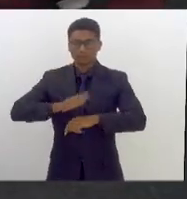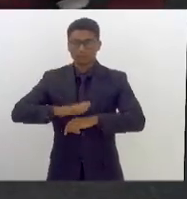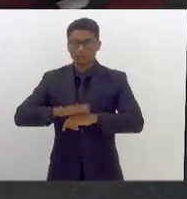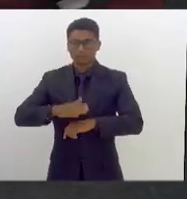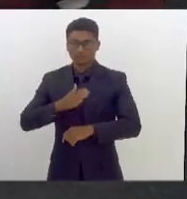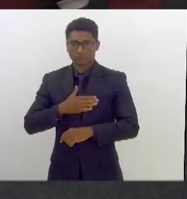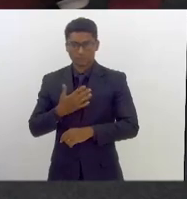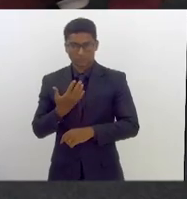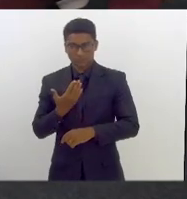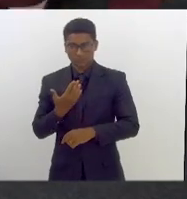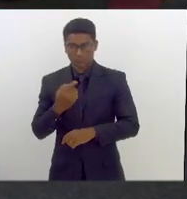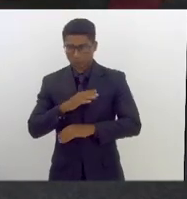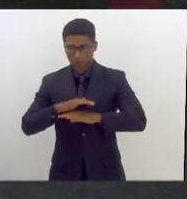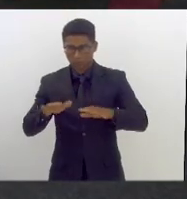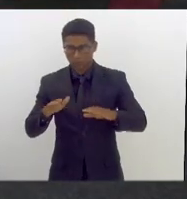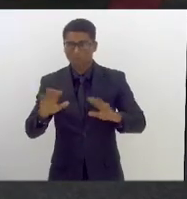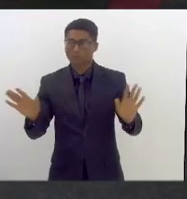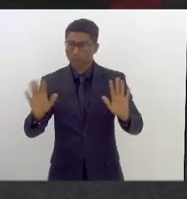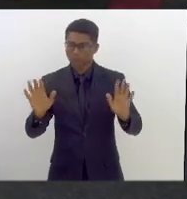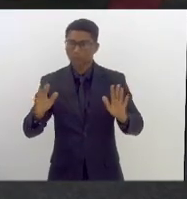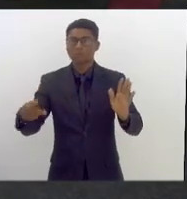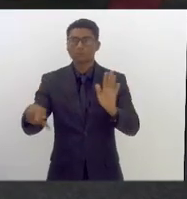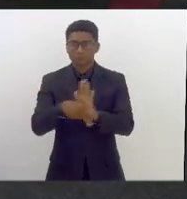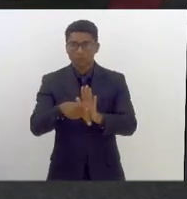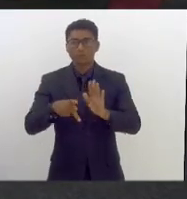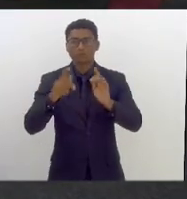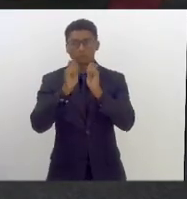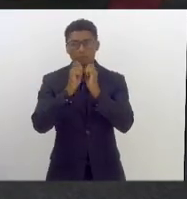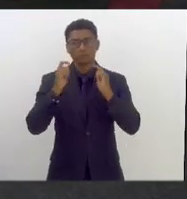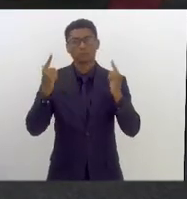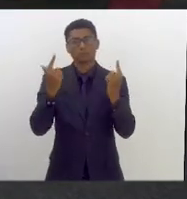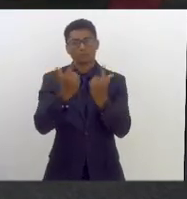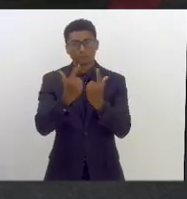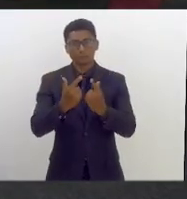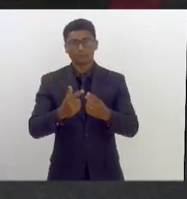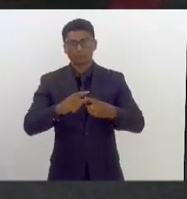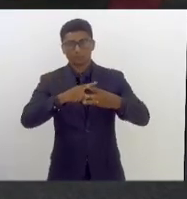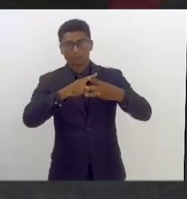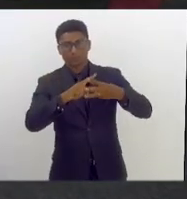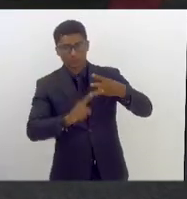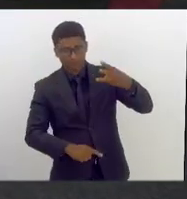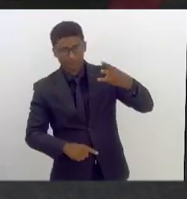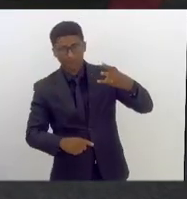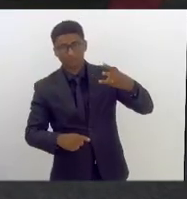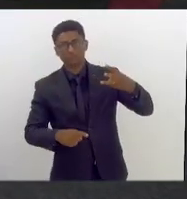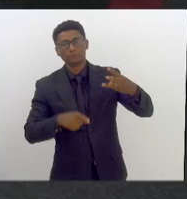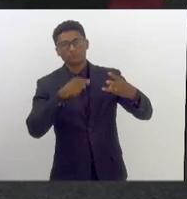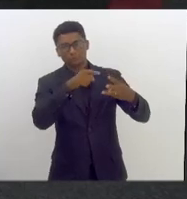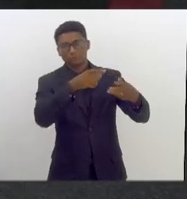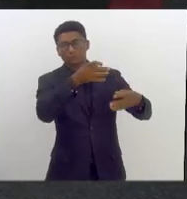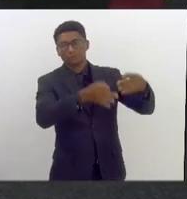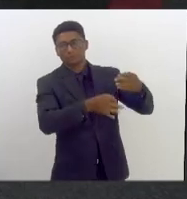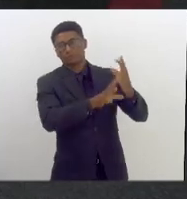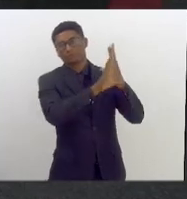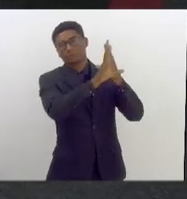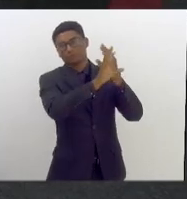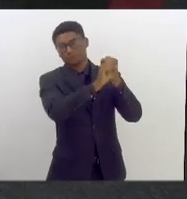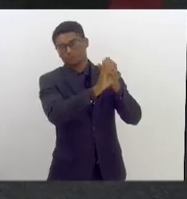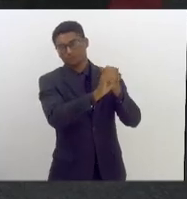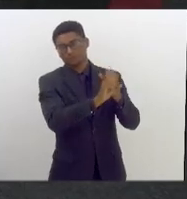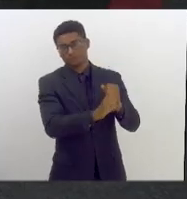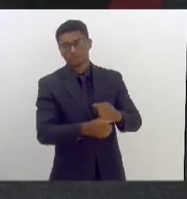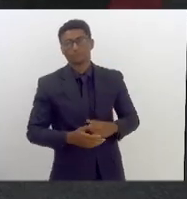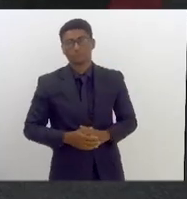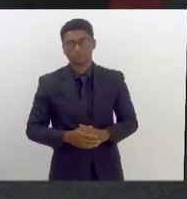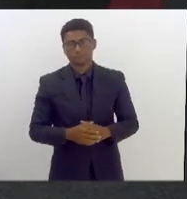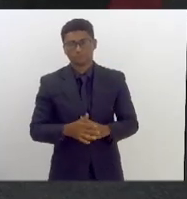um projeto da Alerge, que está lá, um dos três que foram contemplados, está lá no Tribunal de Contas, e